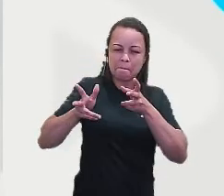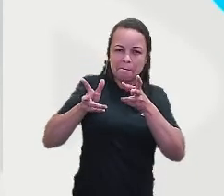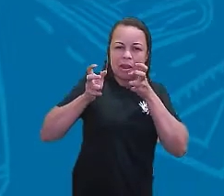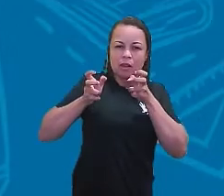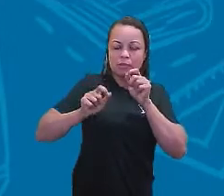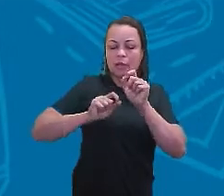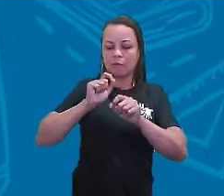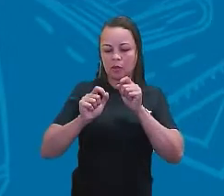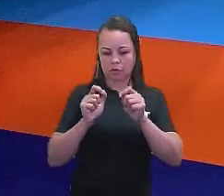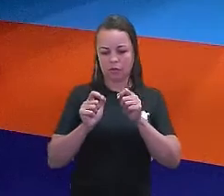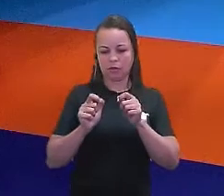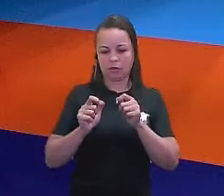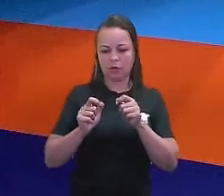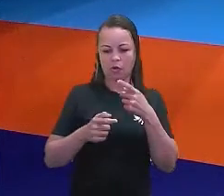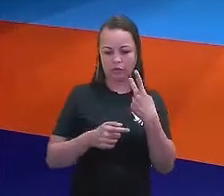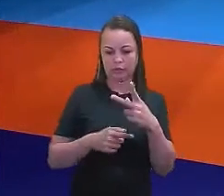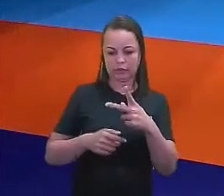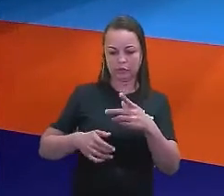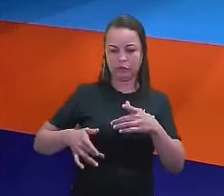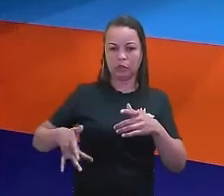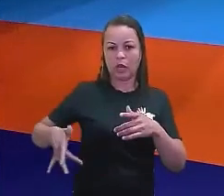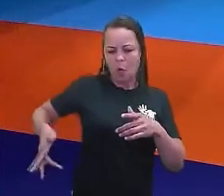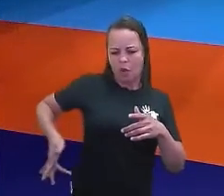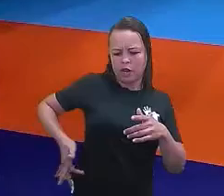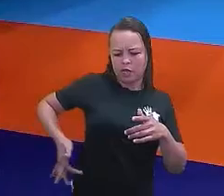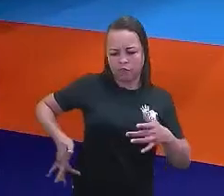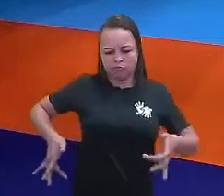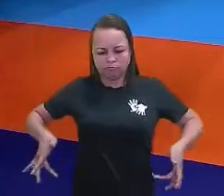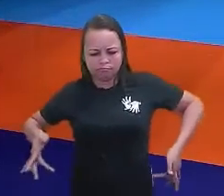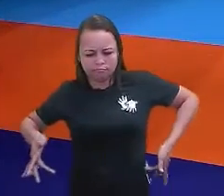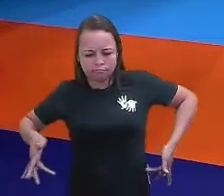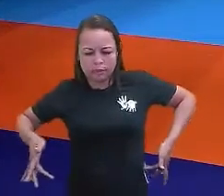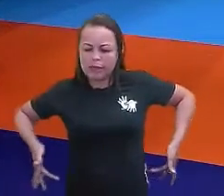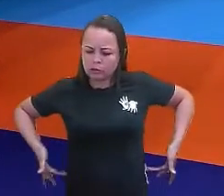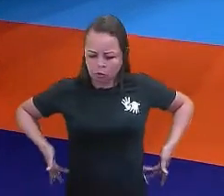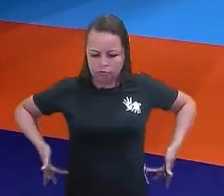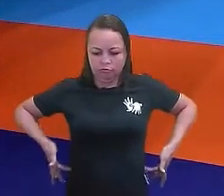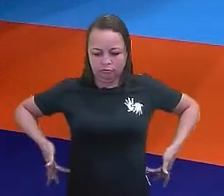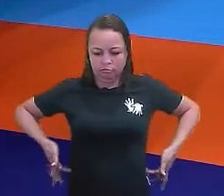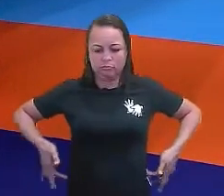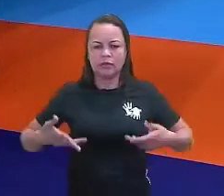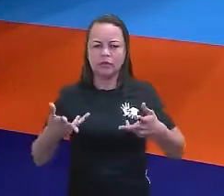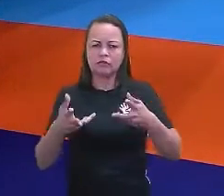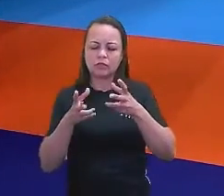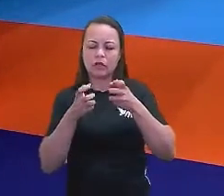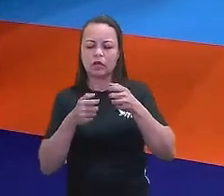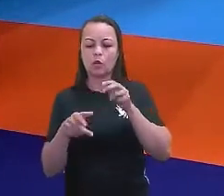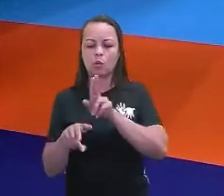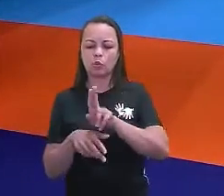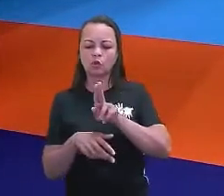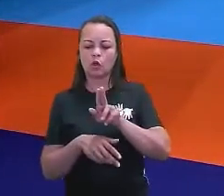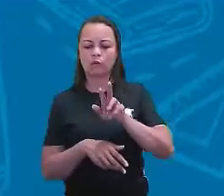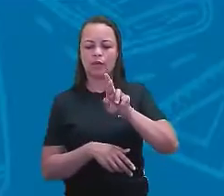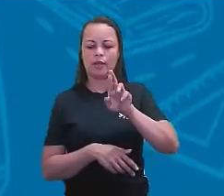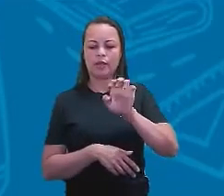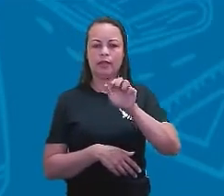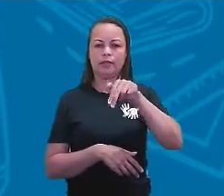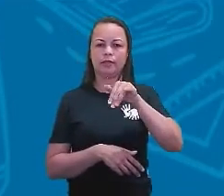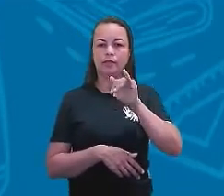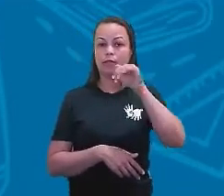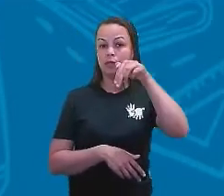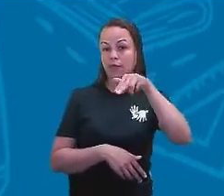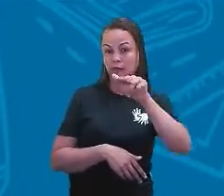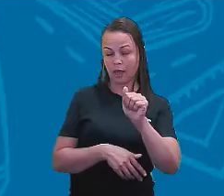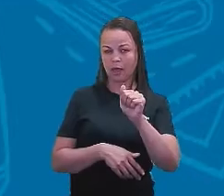que vocês estão vendo aqui, eu vou tocar nelas aqui para que você perceba. Isso aqui são os rins. Eles vão produzir um hormônio chamado de renina. Mas como é que o rins percebe isso?